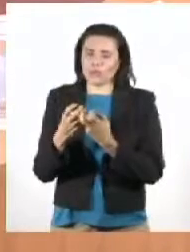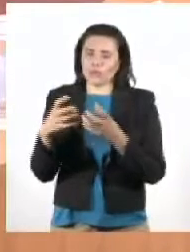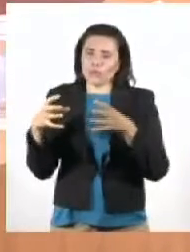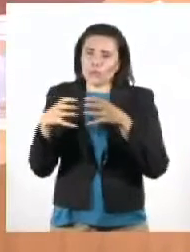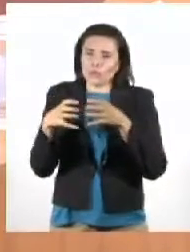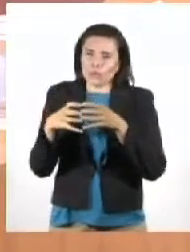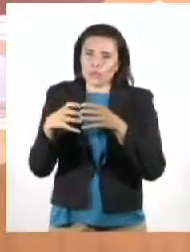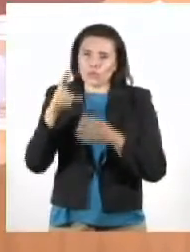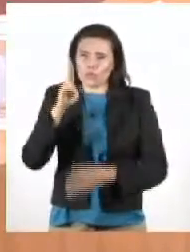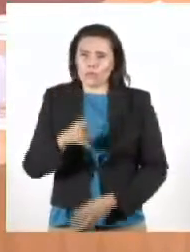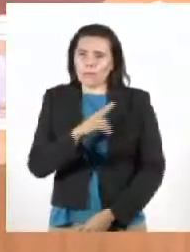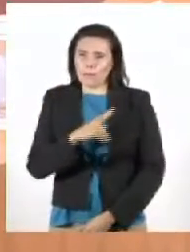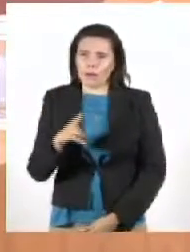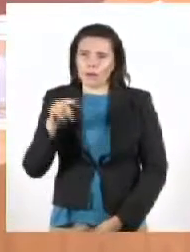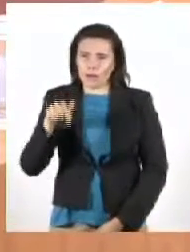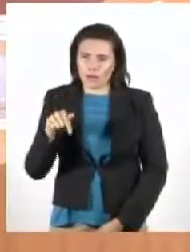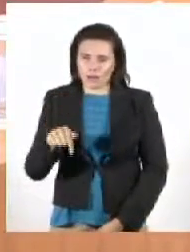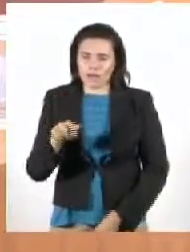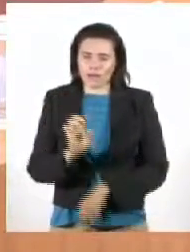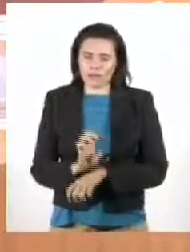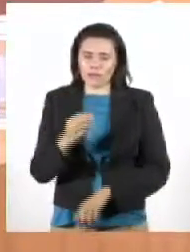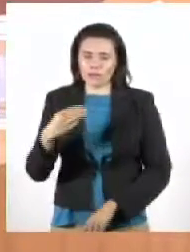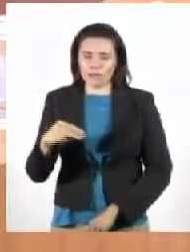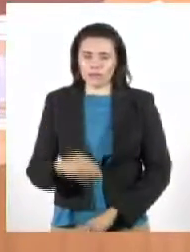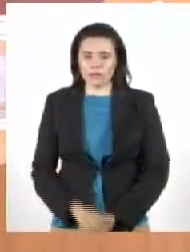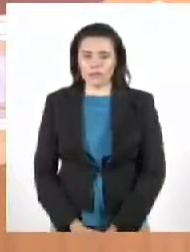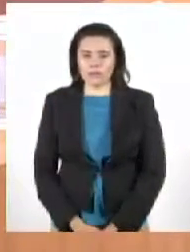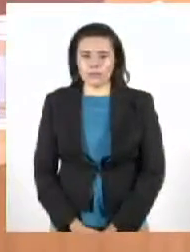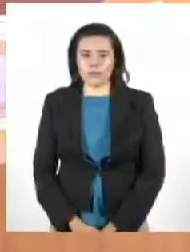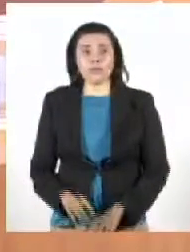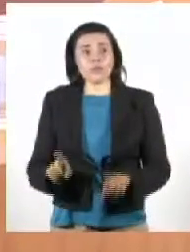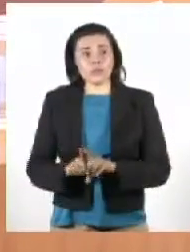mineiro da Cacerara, sei lá qual é o nome dele,